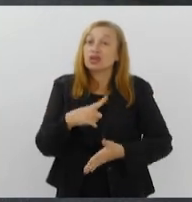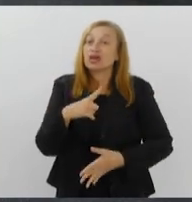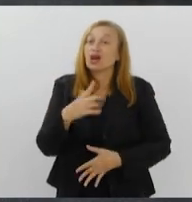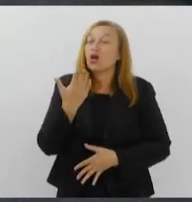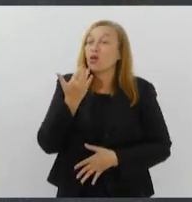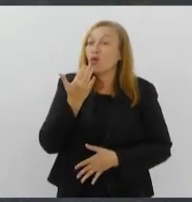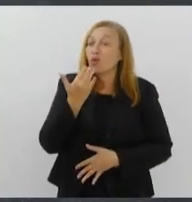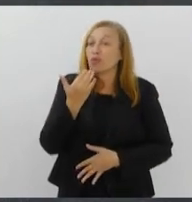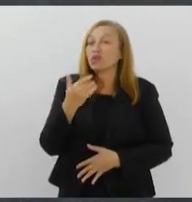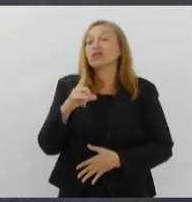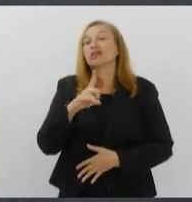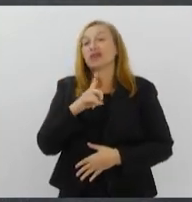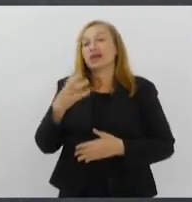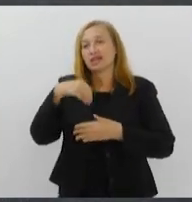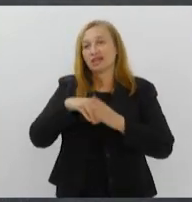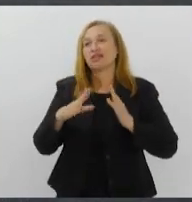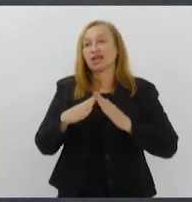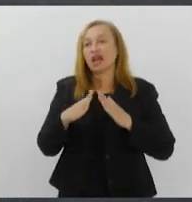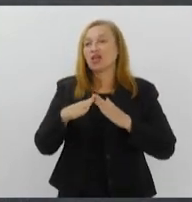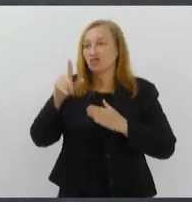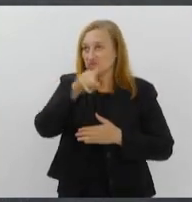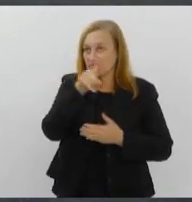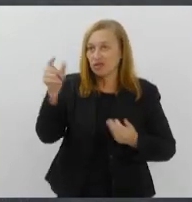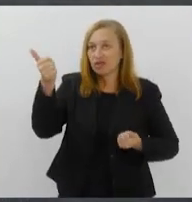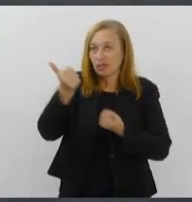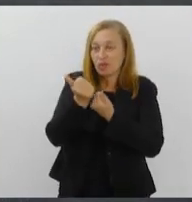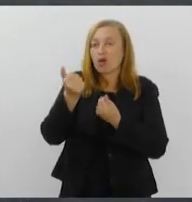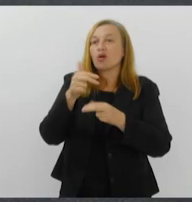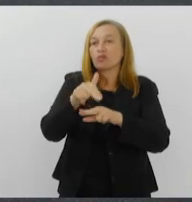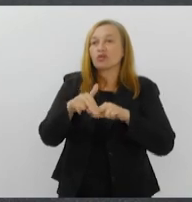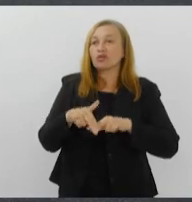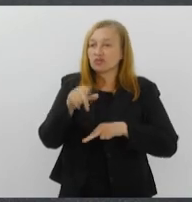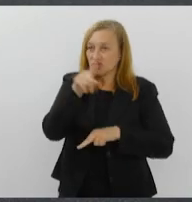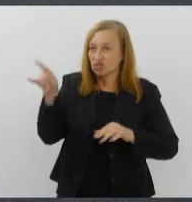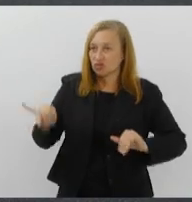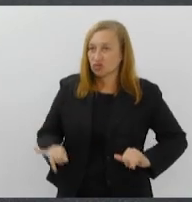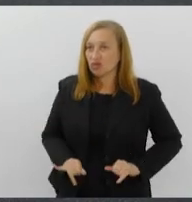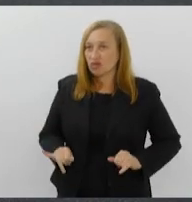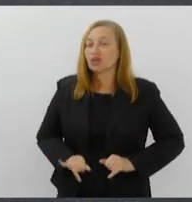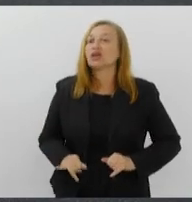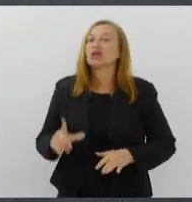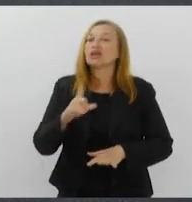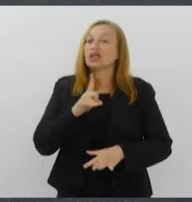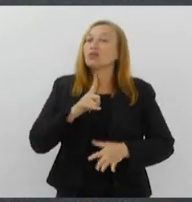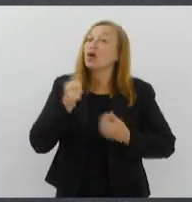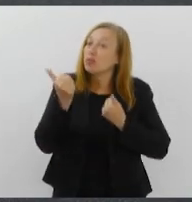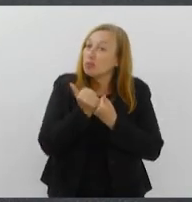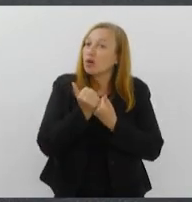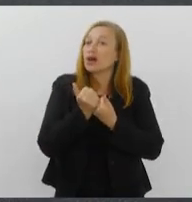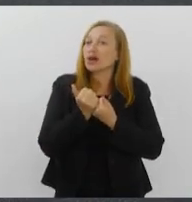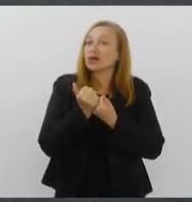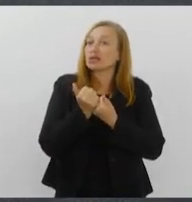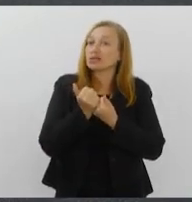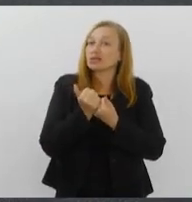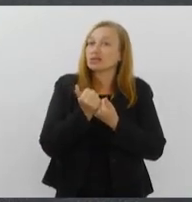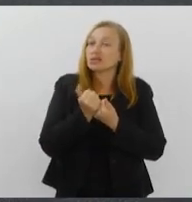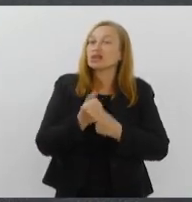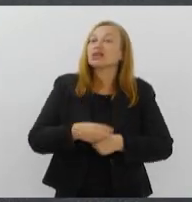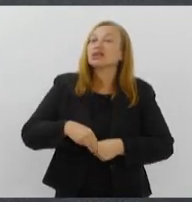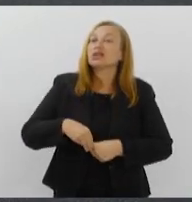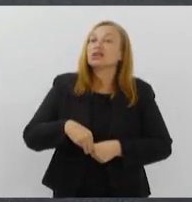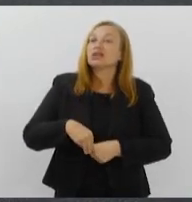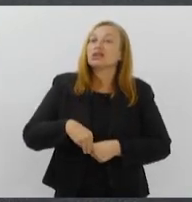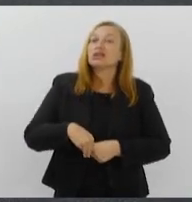ter todo o carinho e todo o apoio, por isso que vocês estão sofrendo. Nós temos que apoiar aqueles que